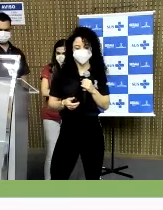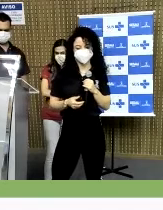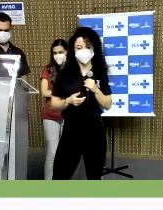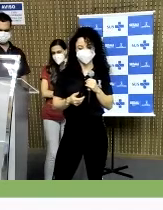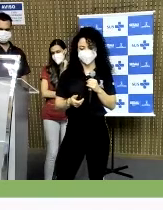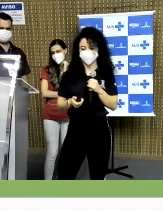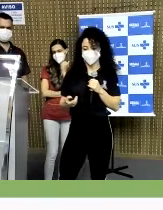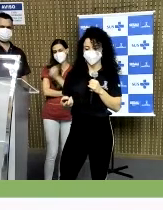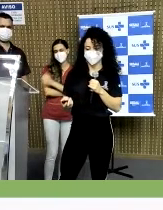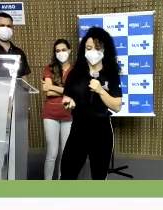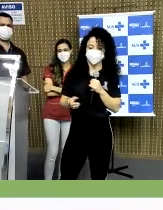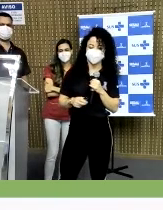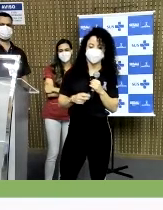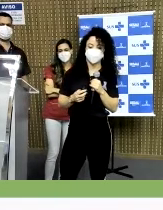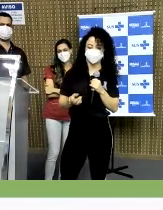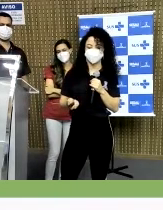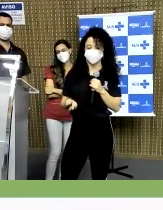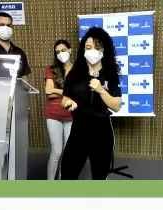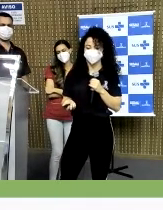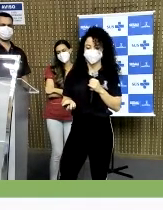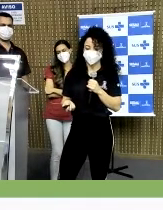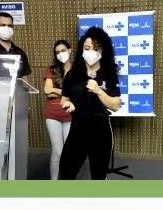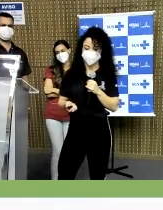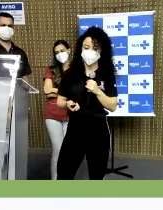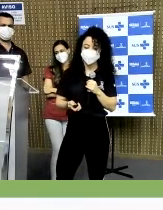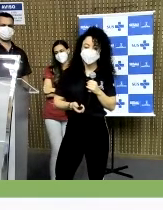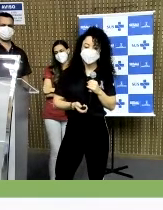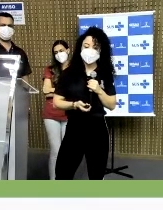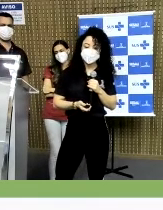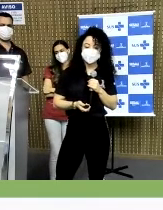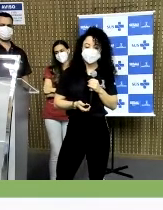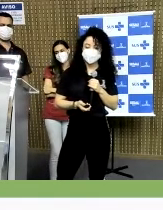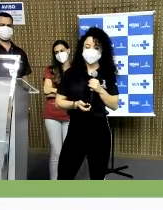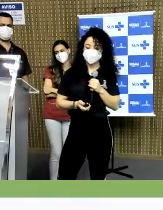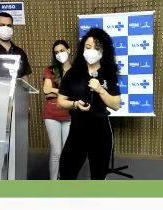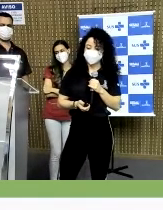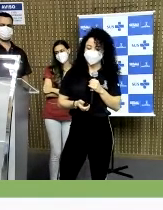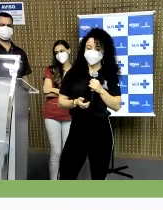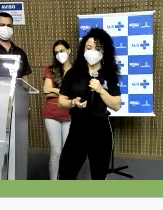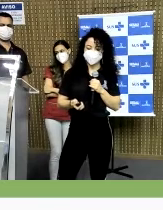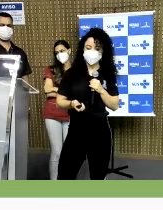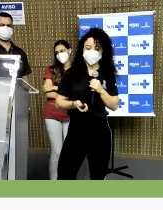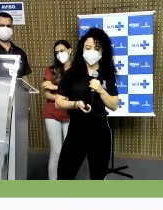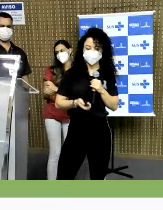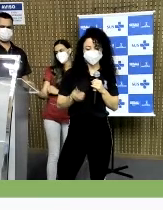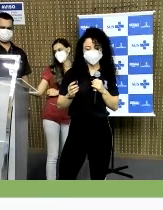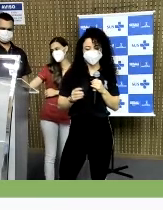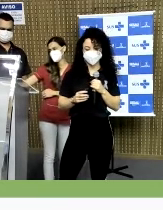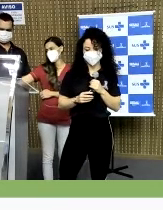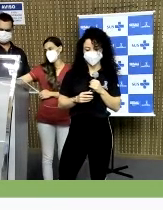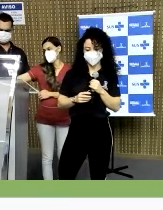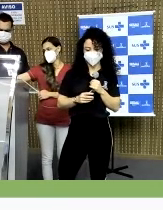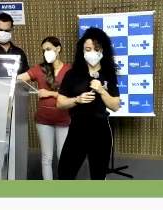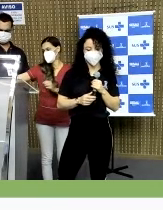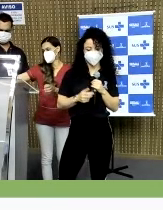as ações de atendimento de urgência e emergência, acolhimento à demanda espontânea, né? E atendimento de gestante ao pré-natal.